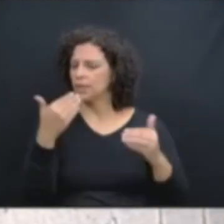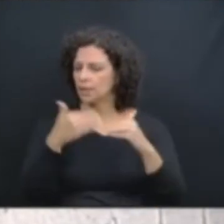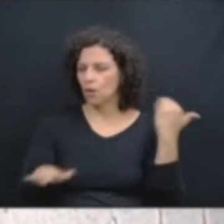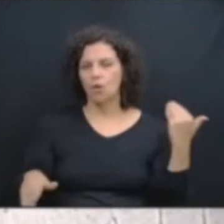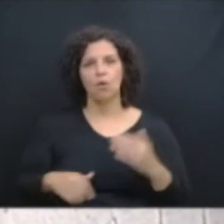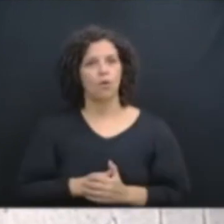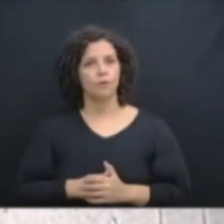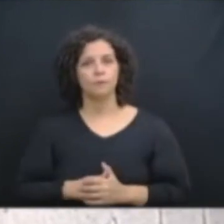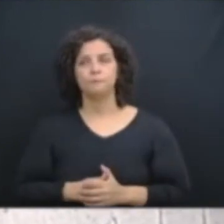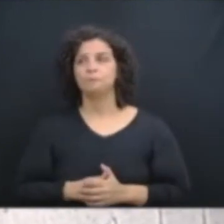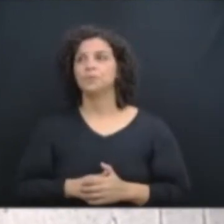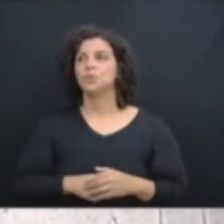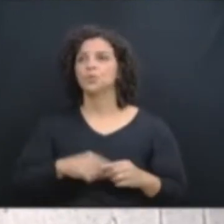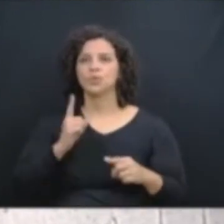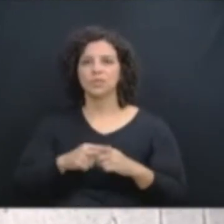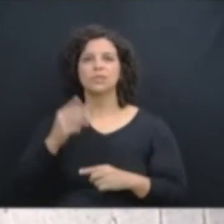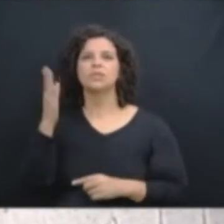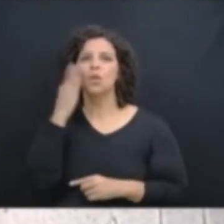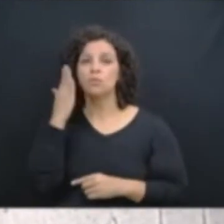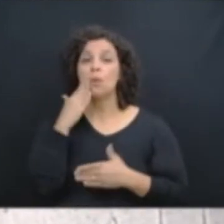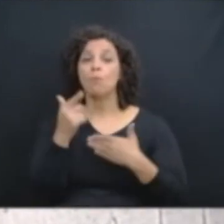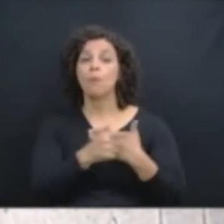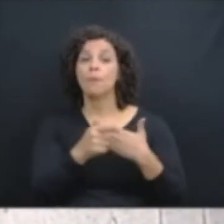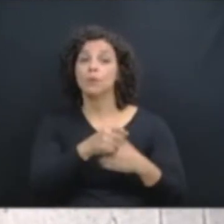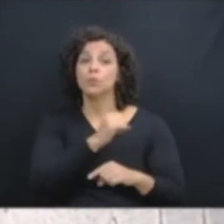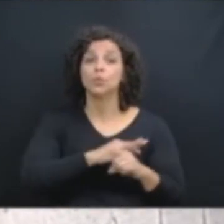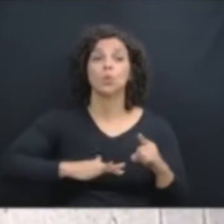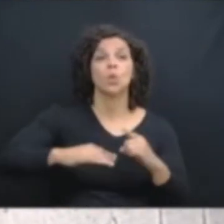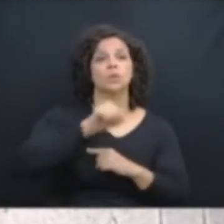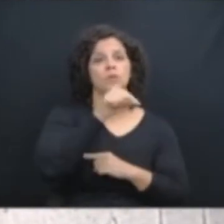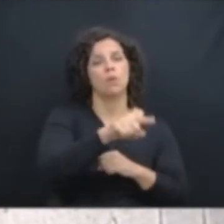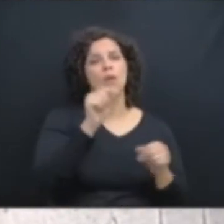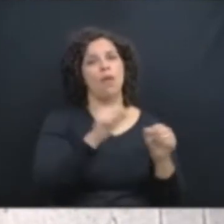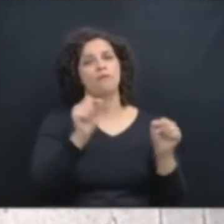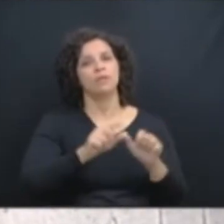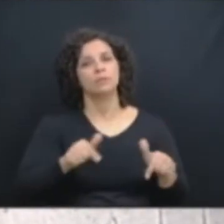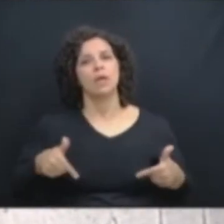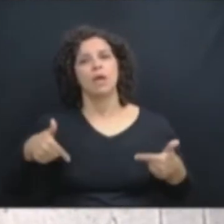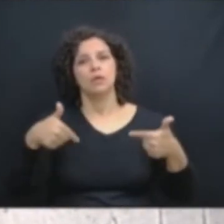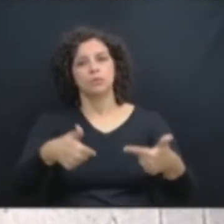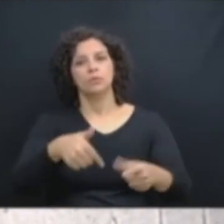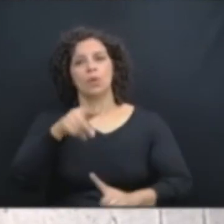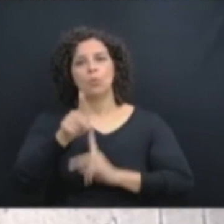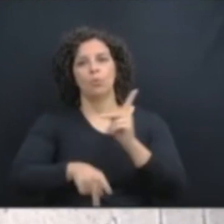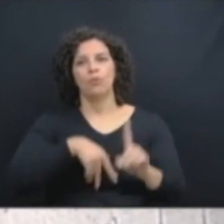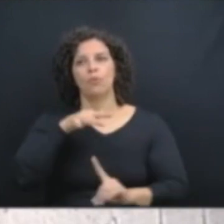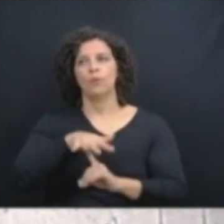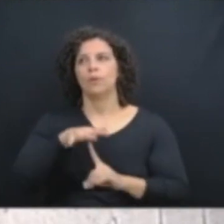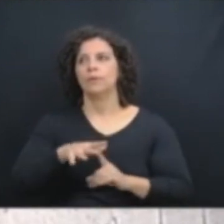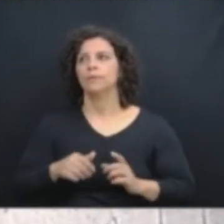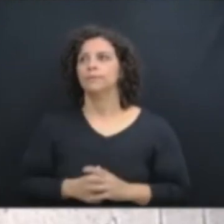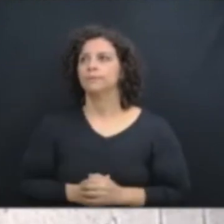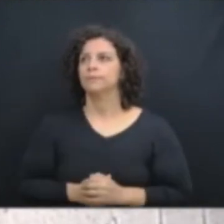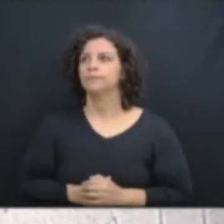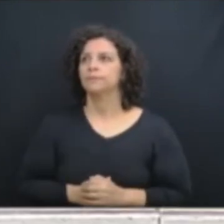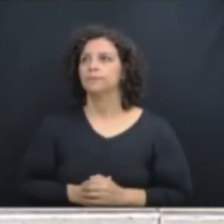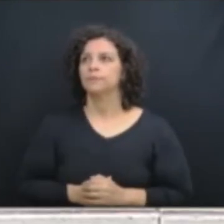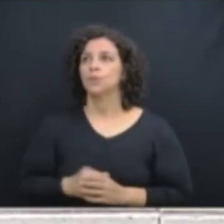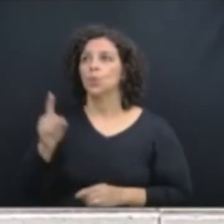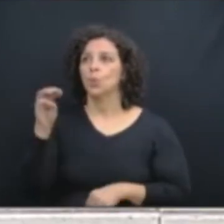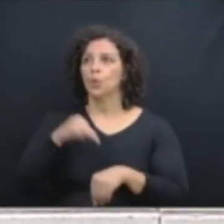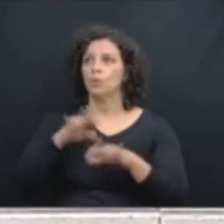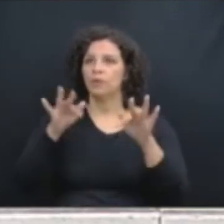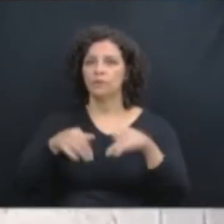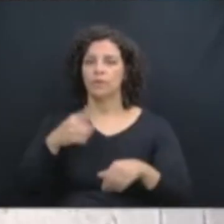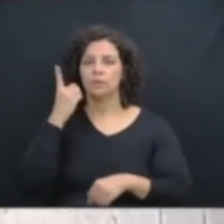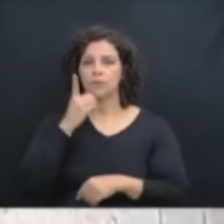da Copel, porque eu sei da função social e o que ela faz para o povo paranaense. Um minuto para